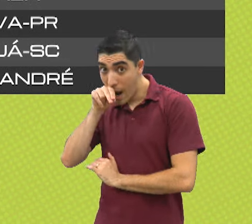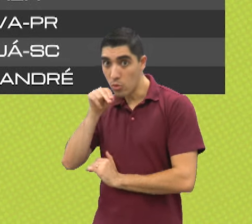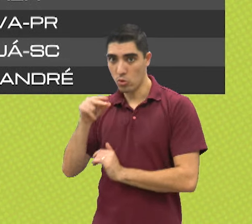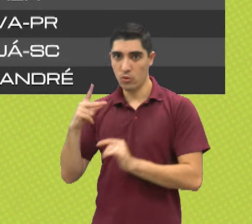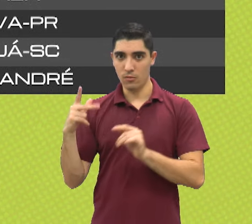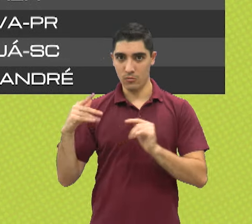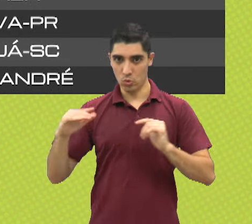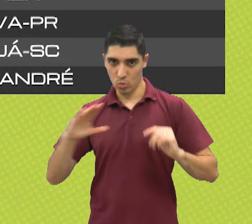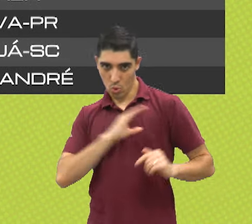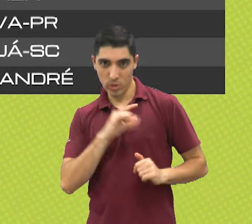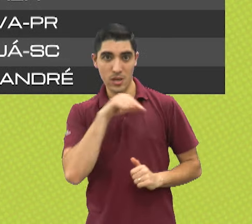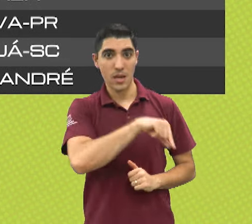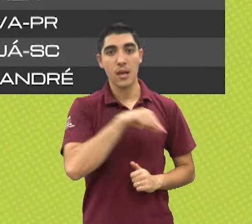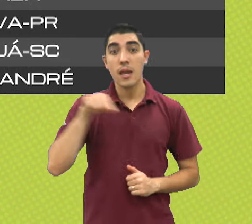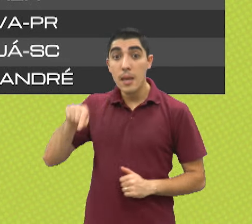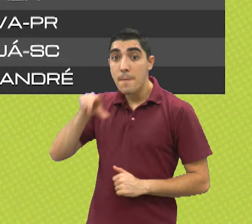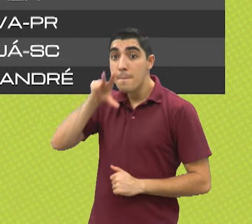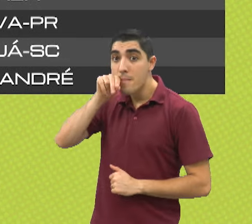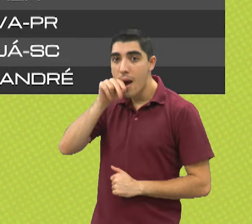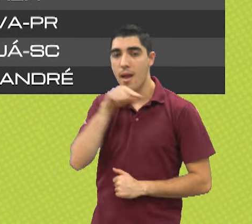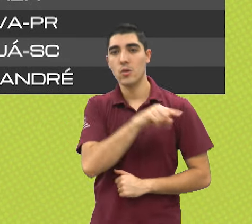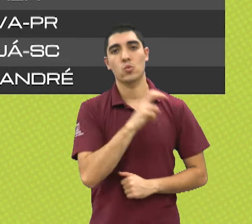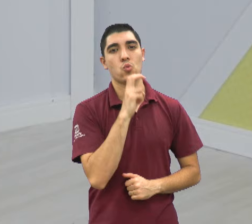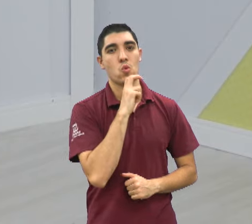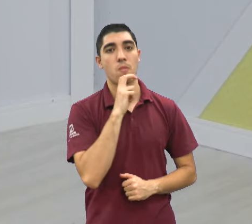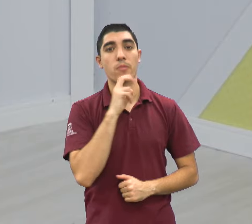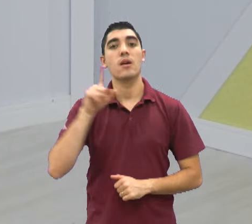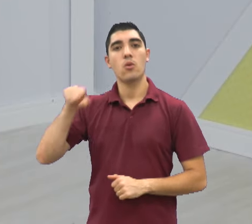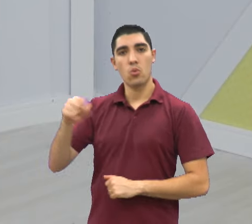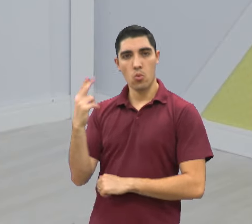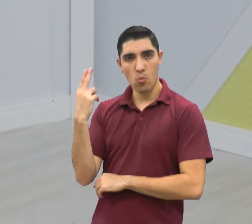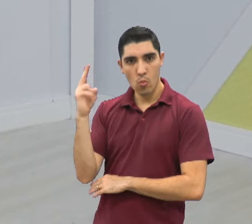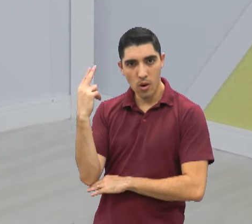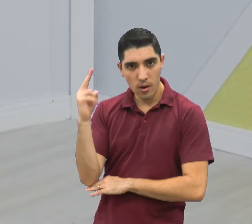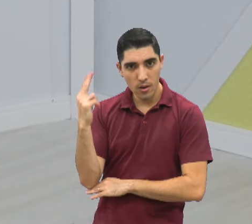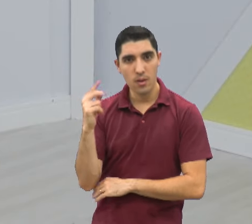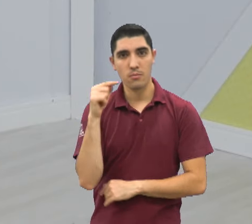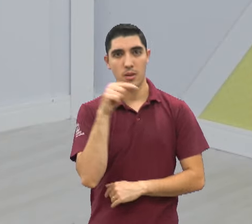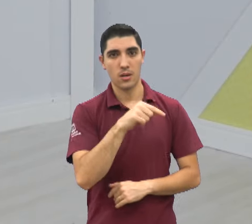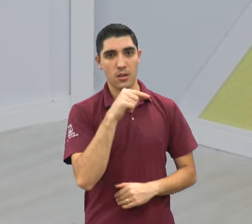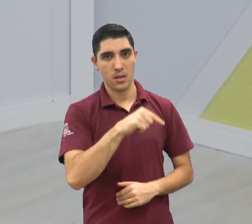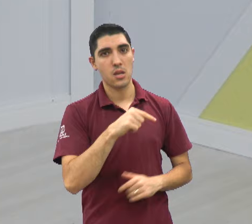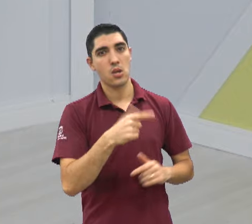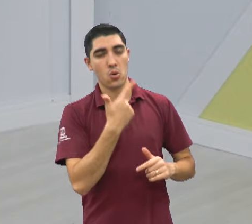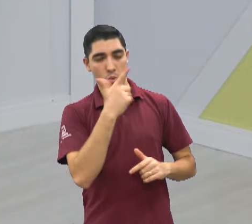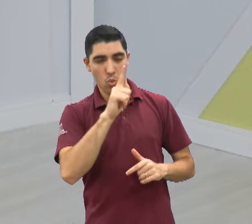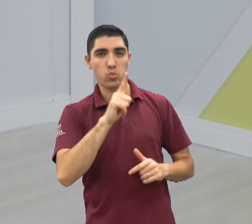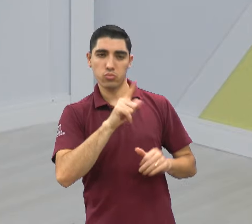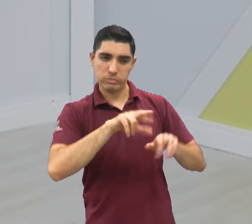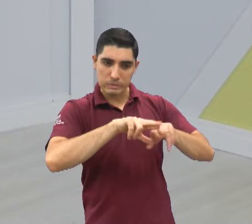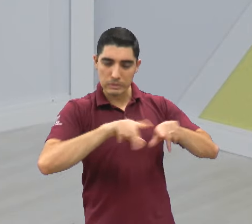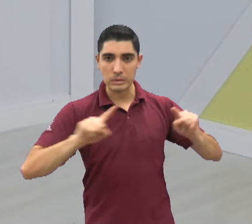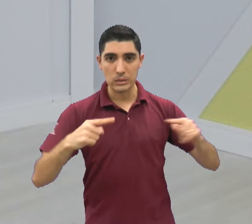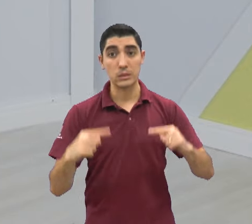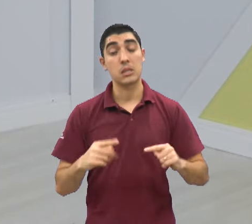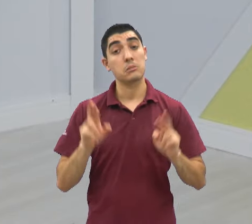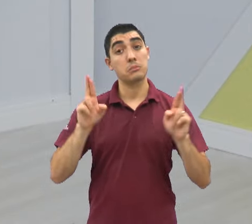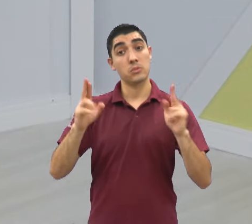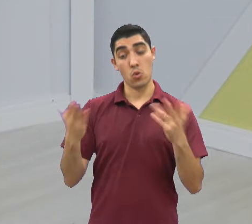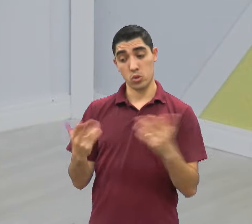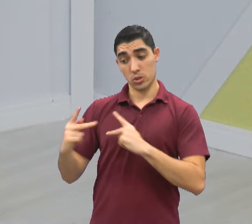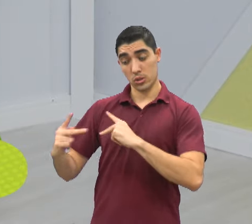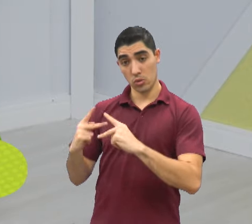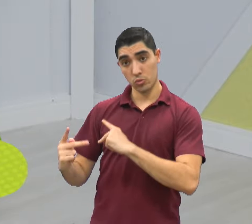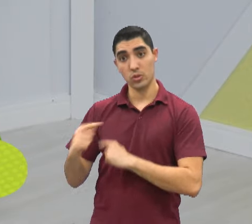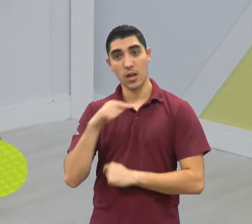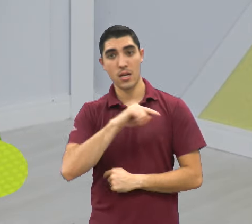rodada com o Moarama e a Soeva, São José e Jaraguá, Joaçaba e Santo André. Esperamos uma boa apresentação dos meninos do São José, que vai